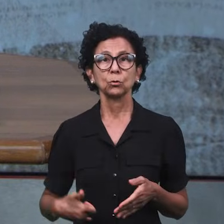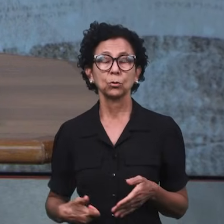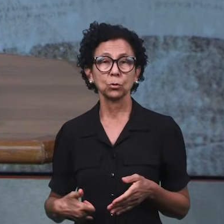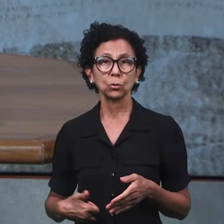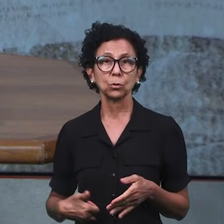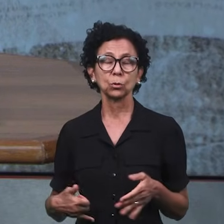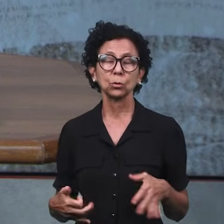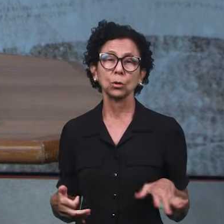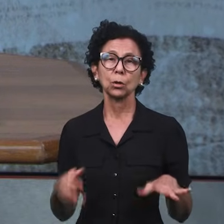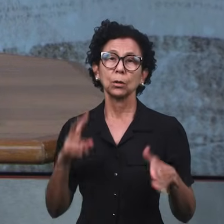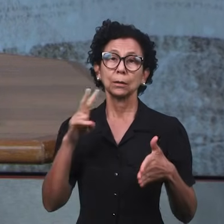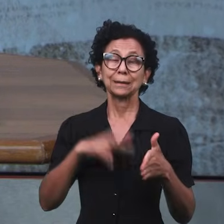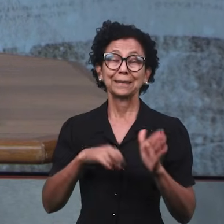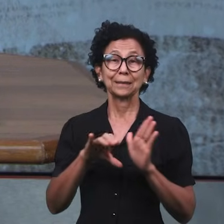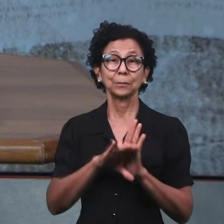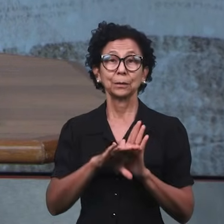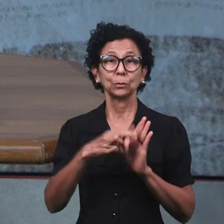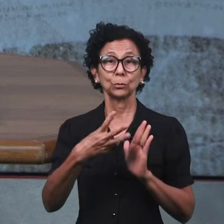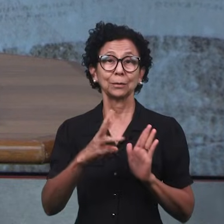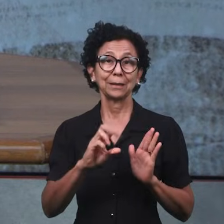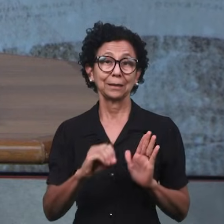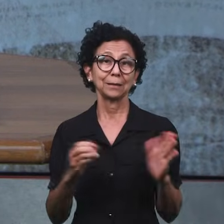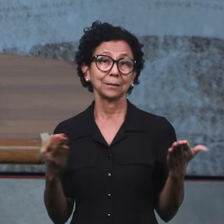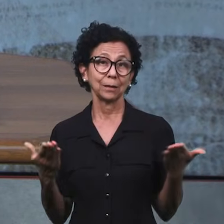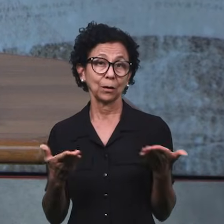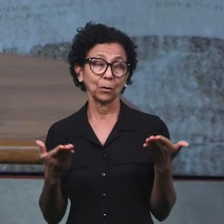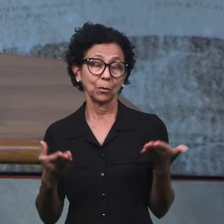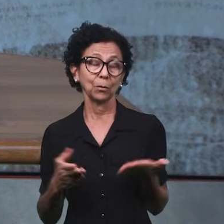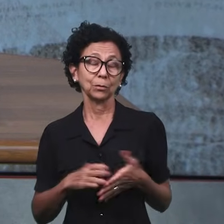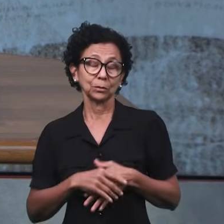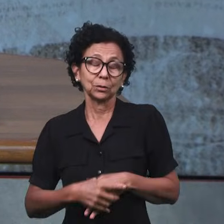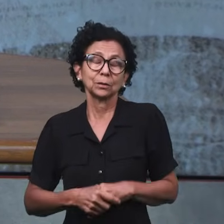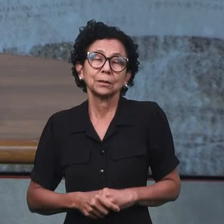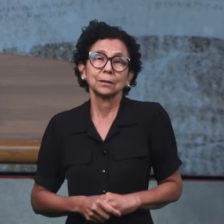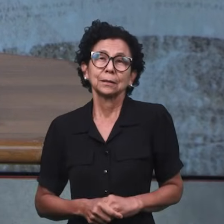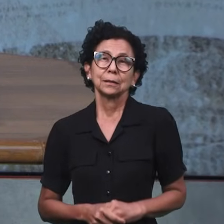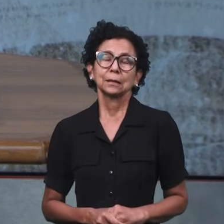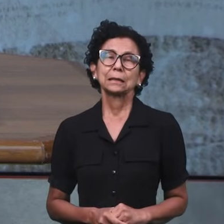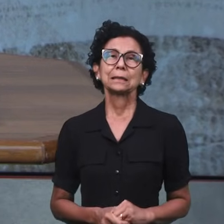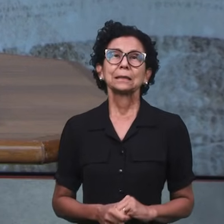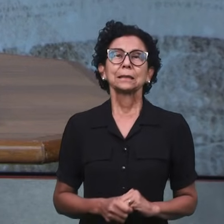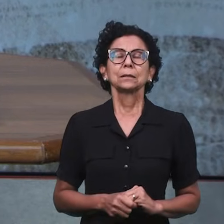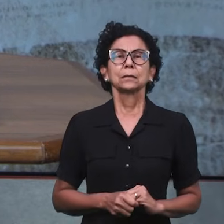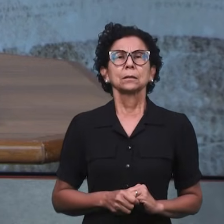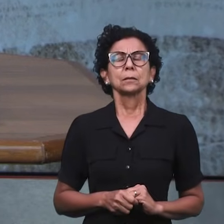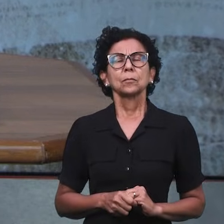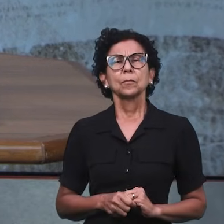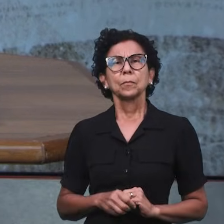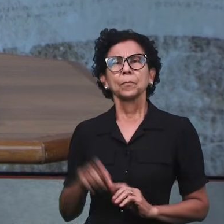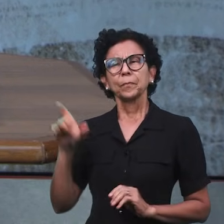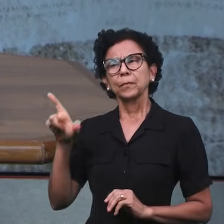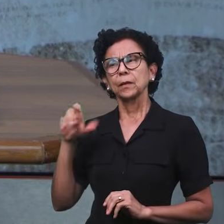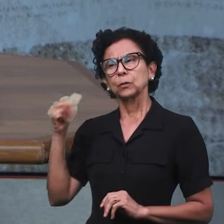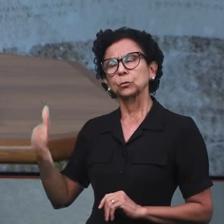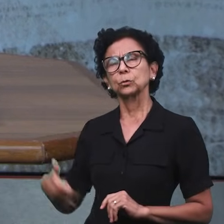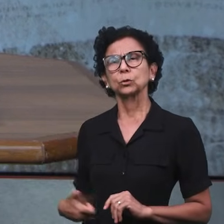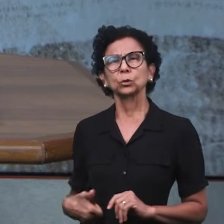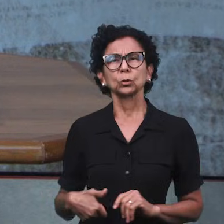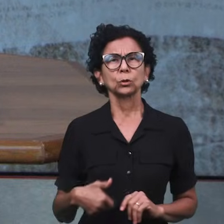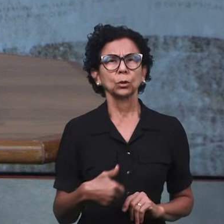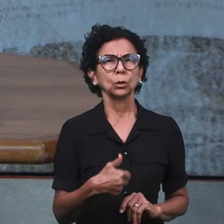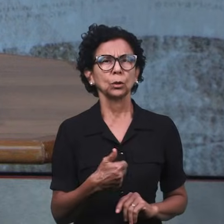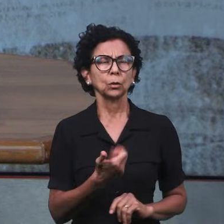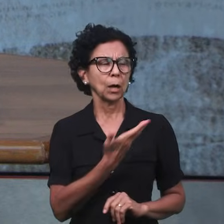a leitura do capítulo 30. Jó, capítulo 30. Jó está aqui numa fala